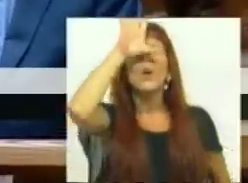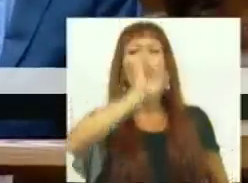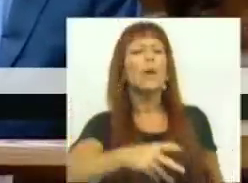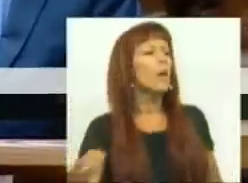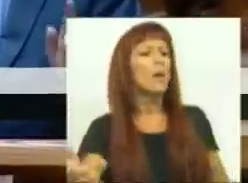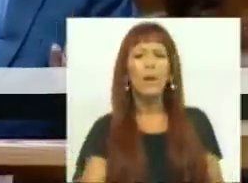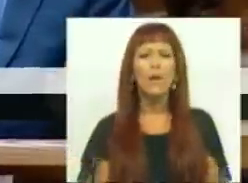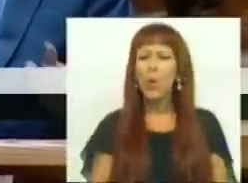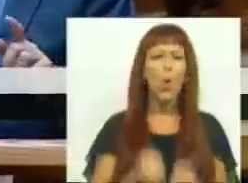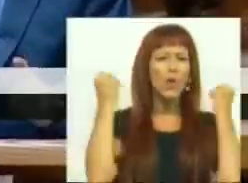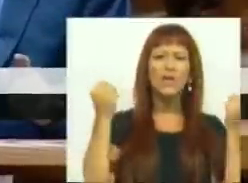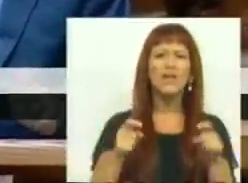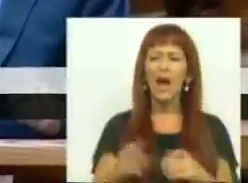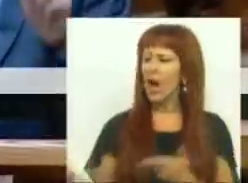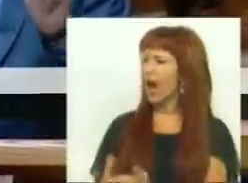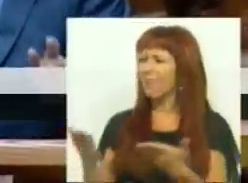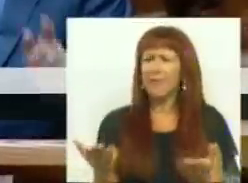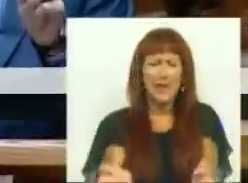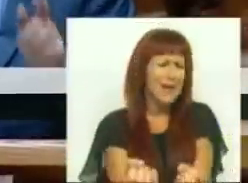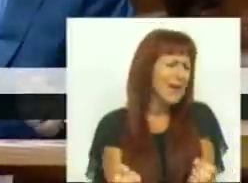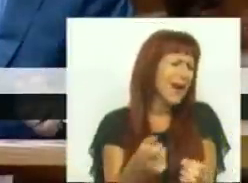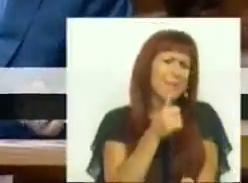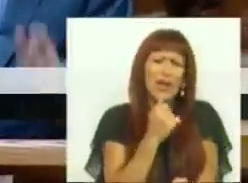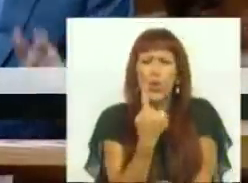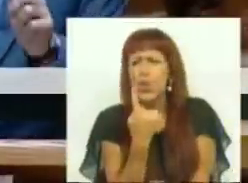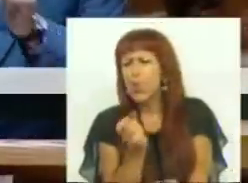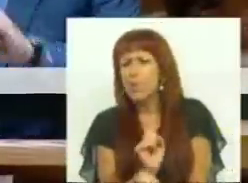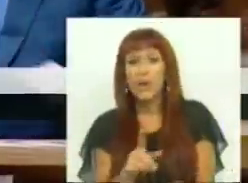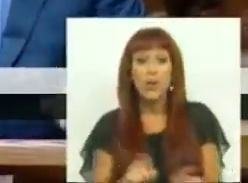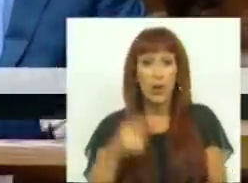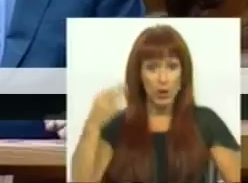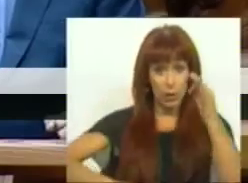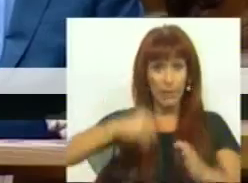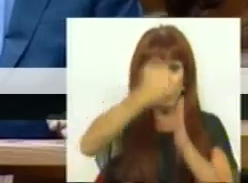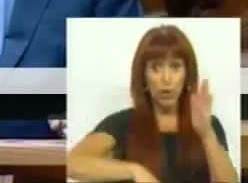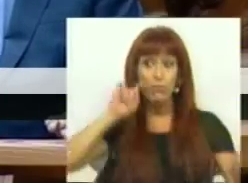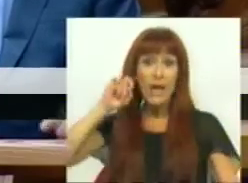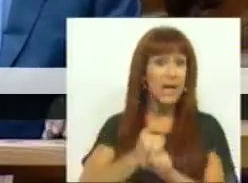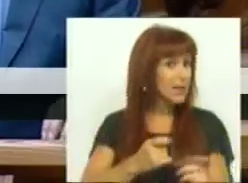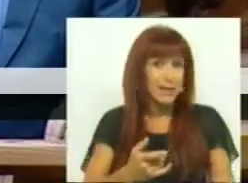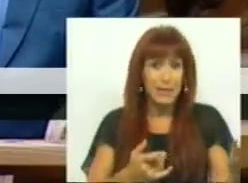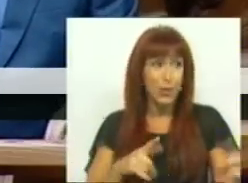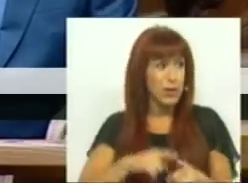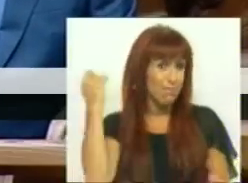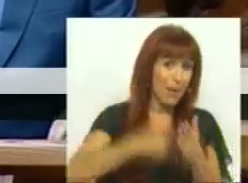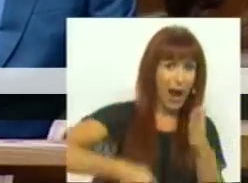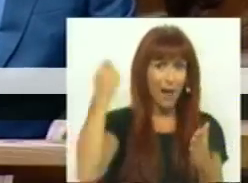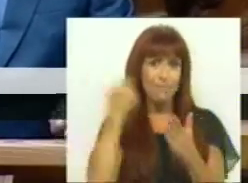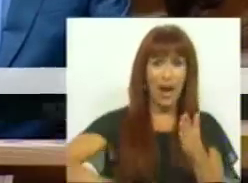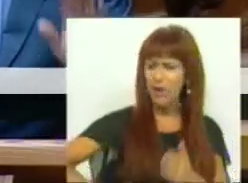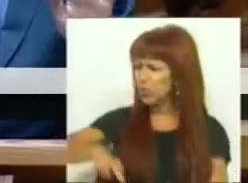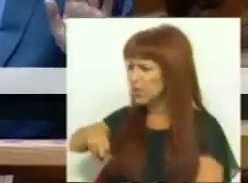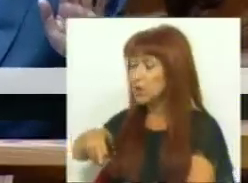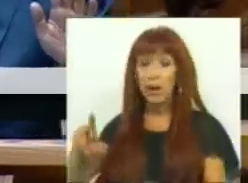Governo não é capaz de apresentar nenhuma medida, como o Tribunal Constitucional exigiu, sobre a tributação do